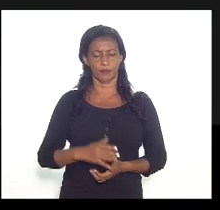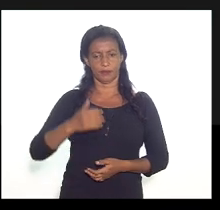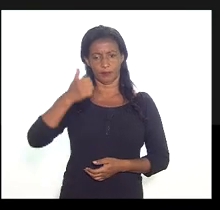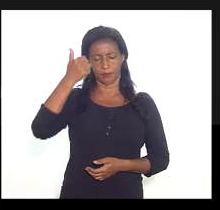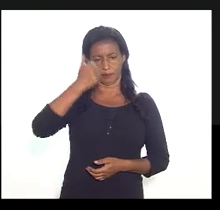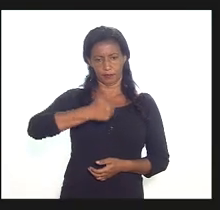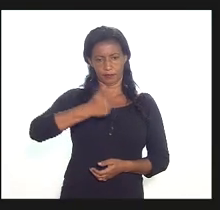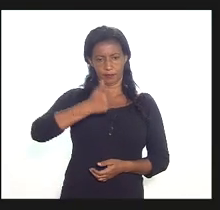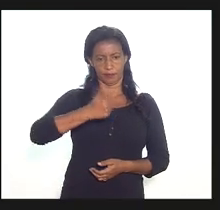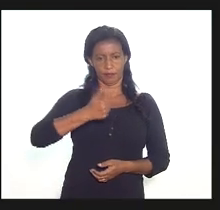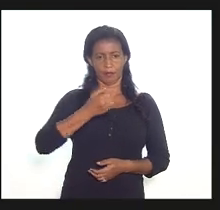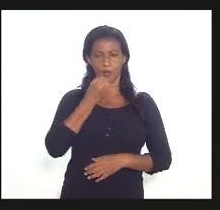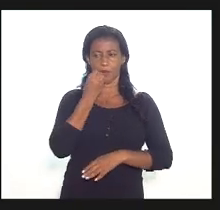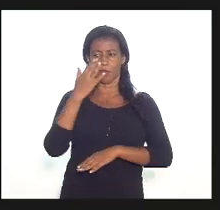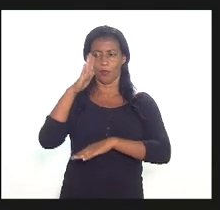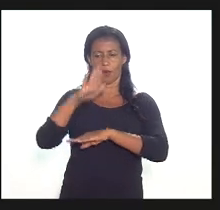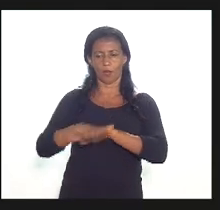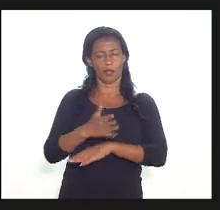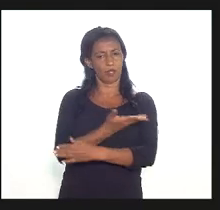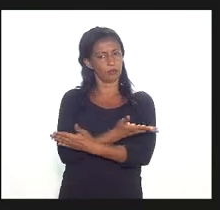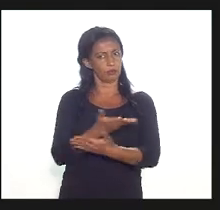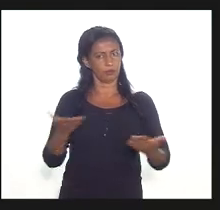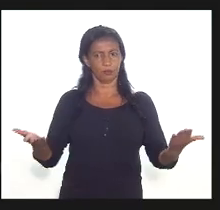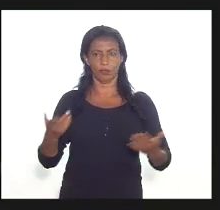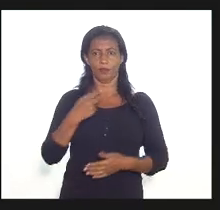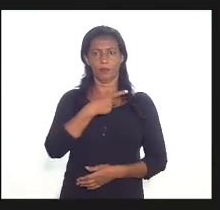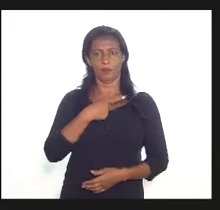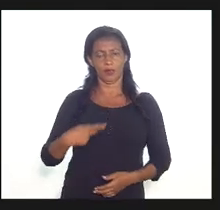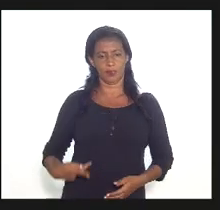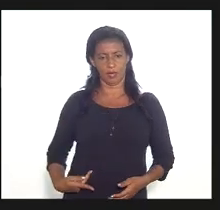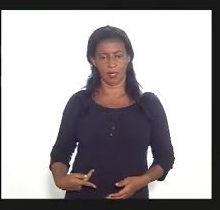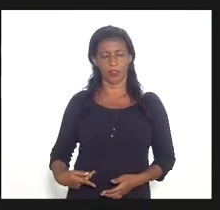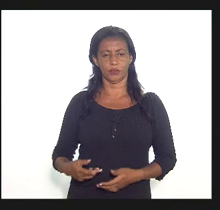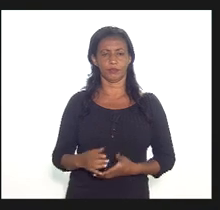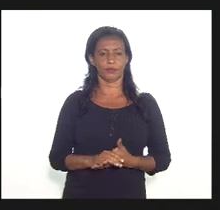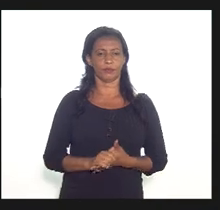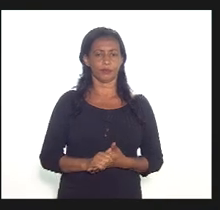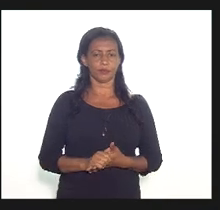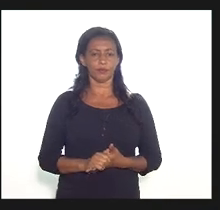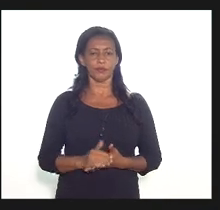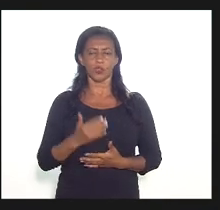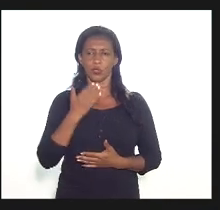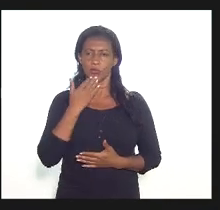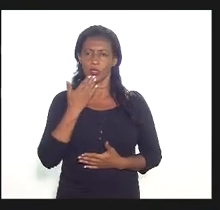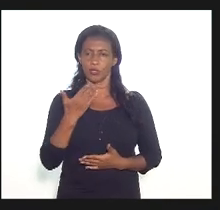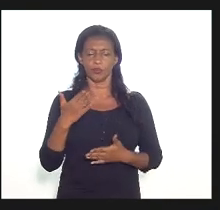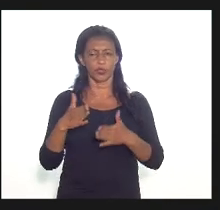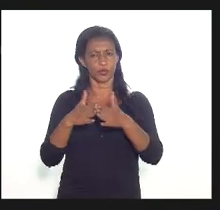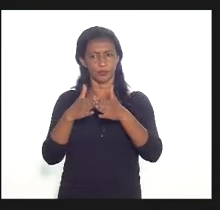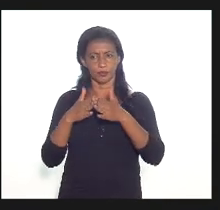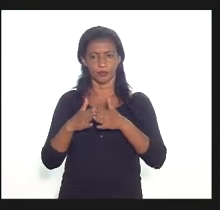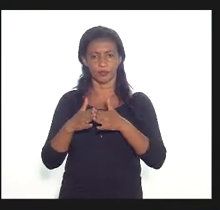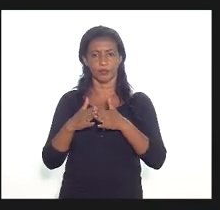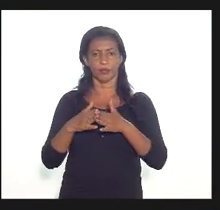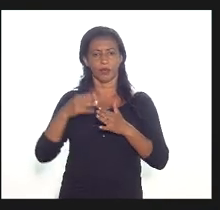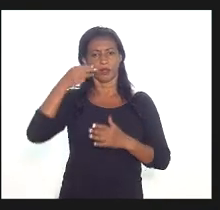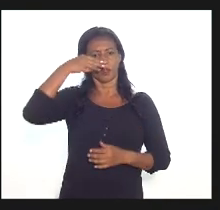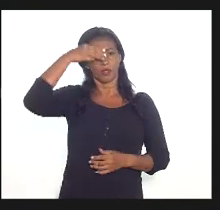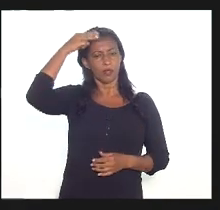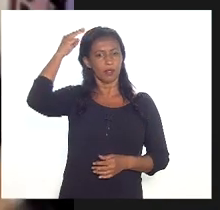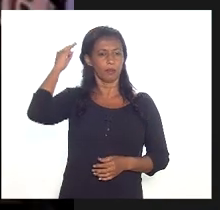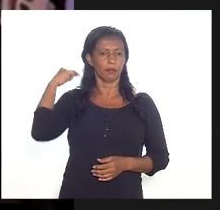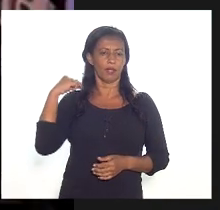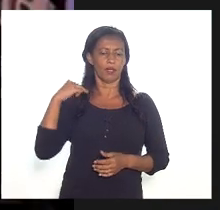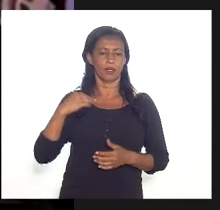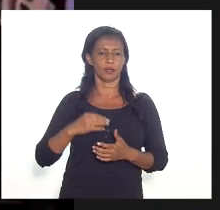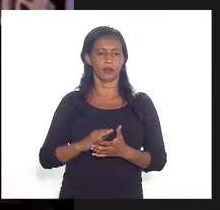Primeiramente, boa tarde aí a todos os deputados. Boa tarde, presidente. Boa tarde. Gostaria de pedir uma gentileza ao deputado Márcio Pacheco,